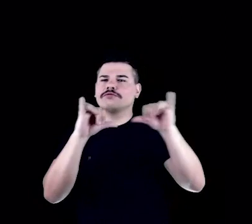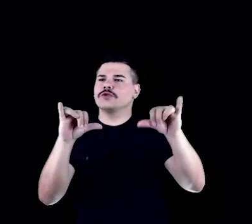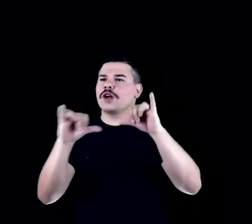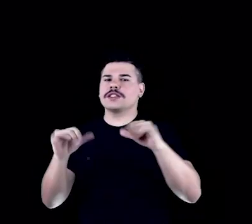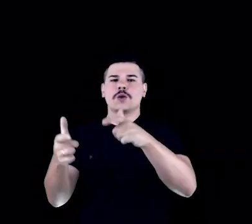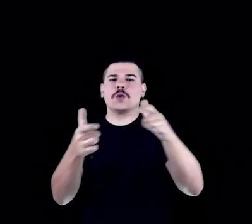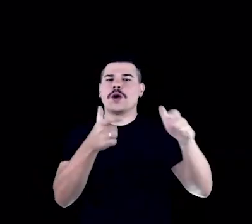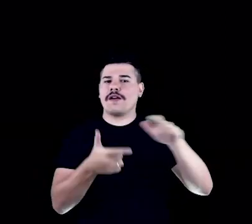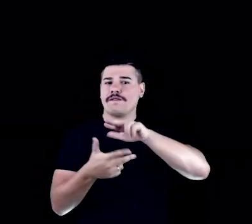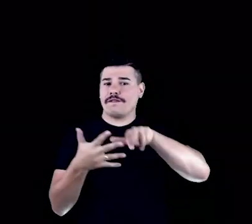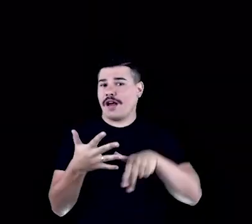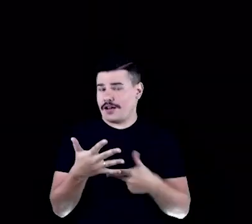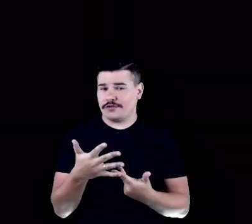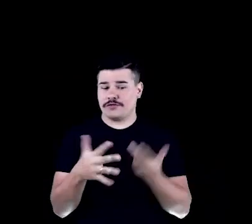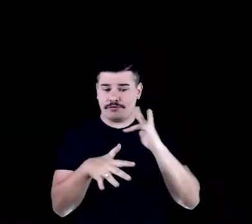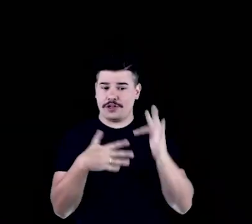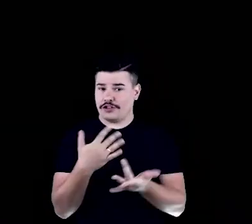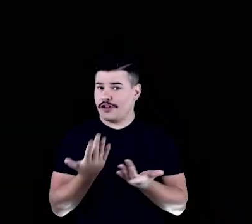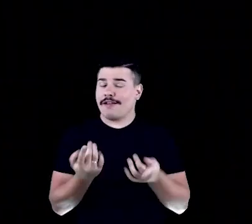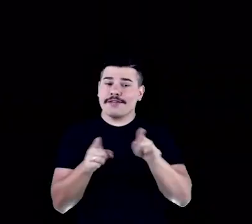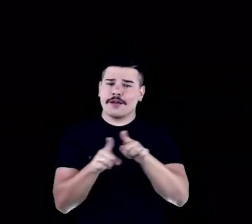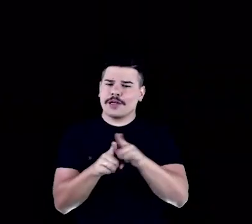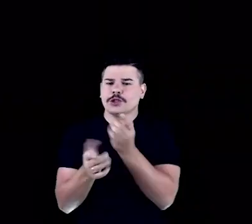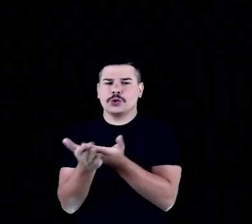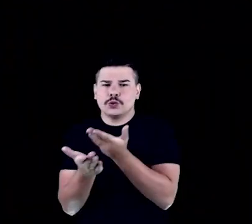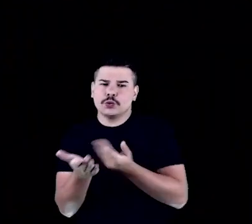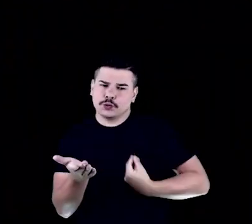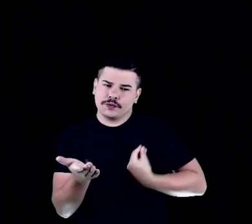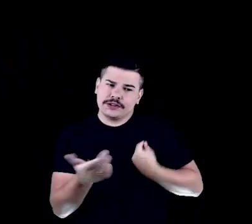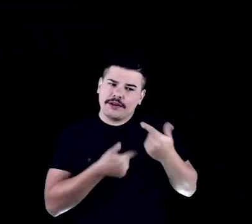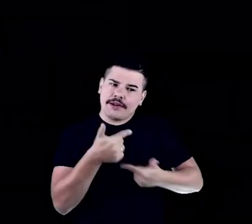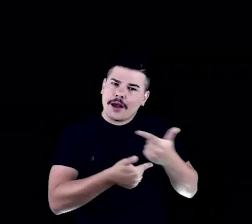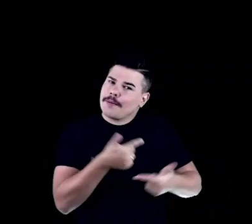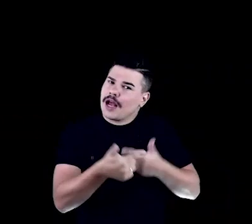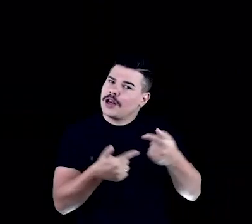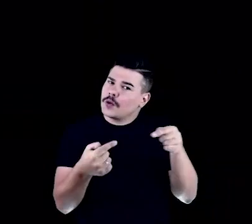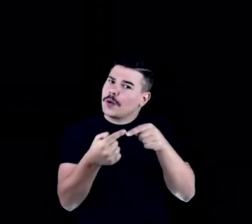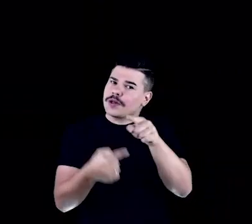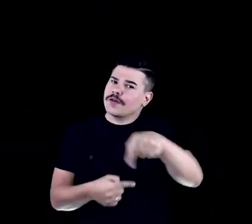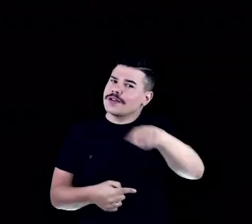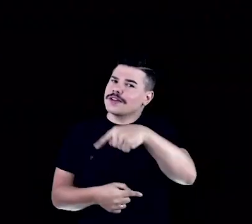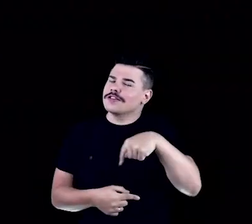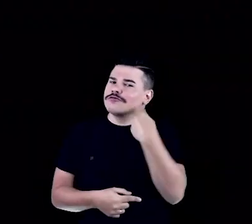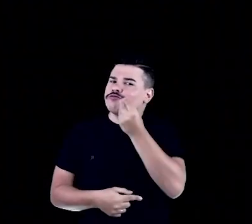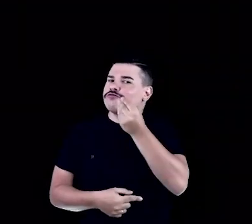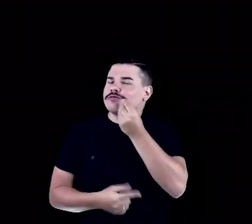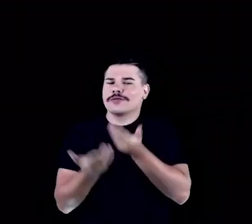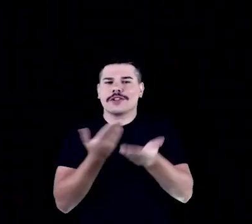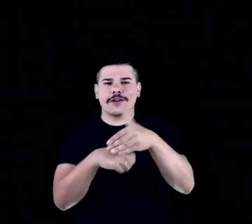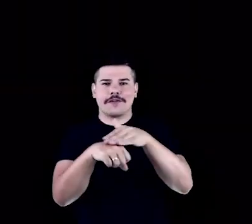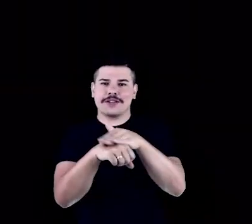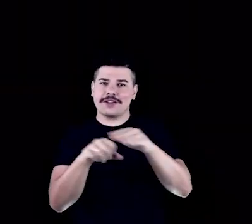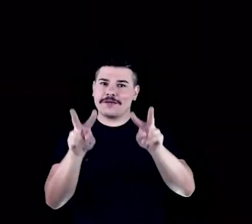mídias? Como isso apareceu na trajetória de vida, de estudo, enfim, de trabalho de vocês, né? E aí a gente tenta falar um